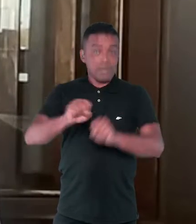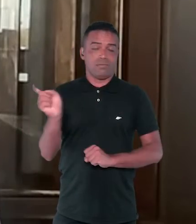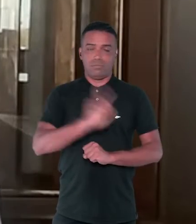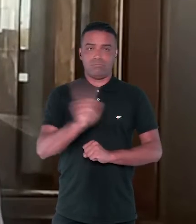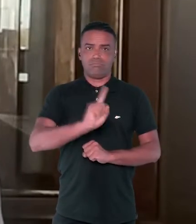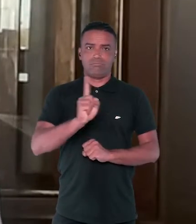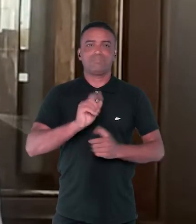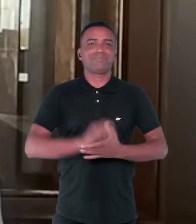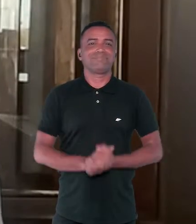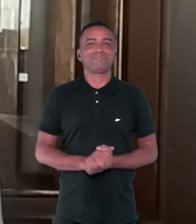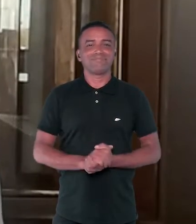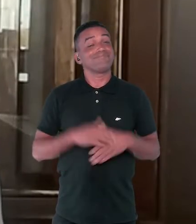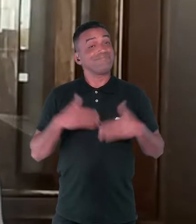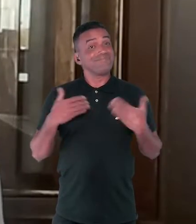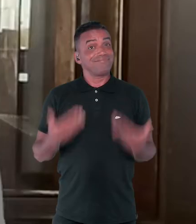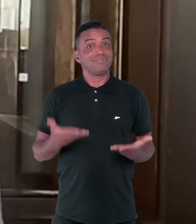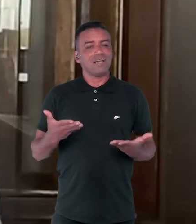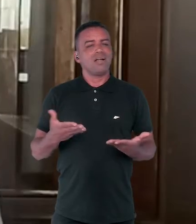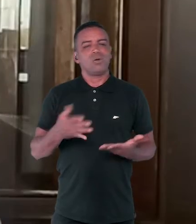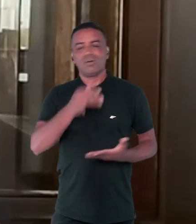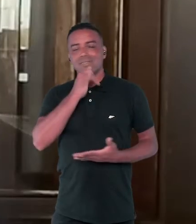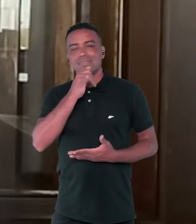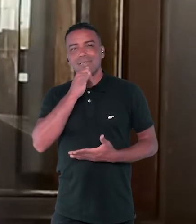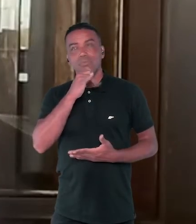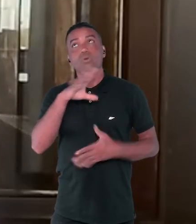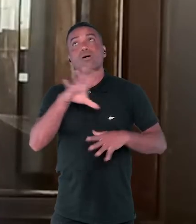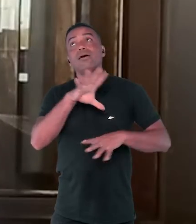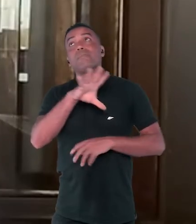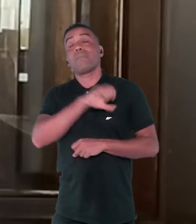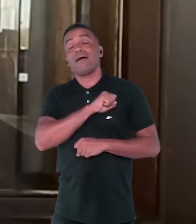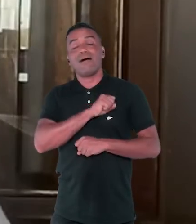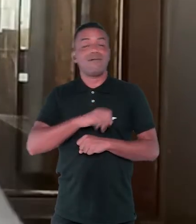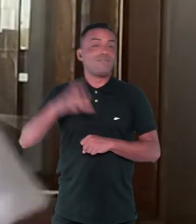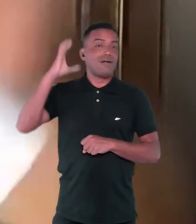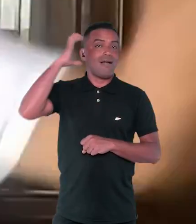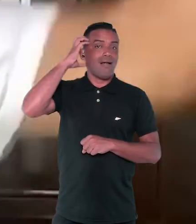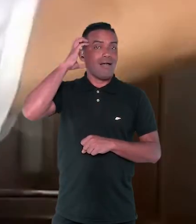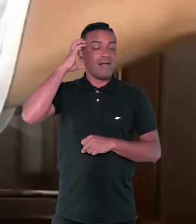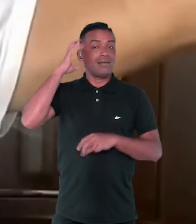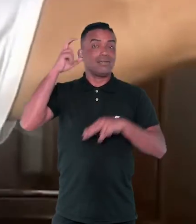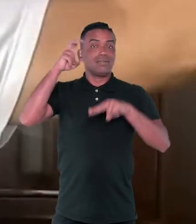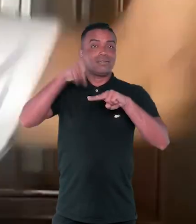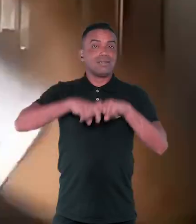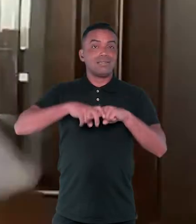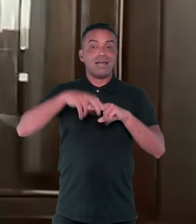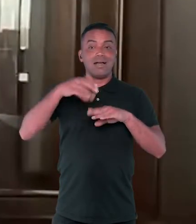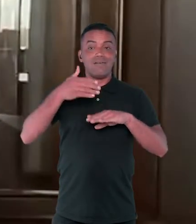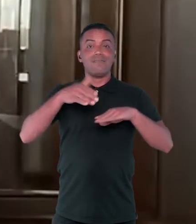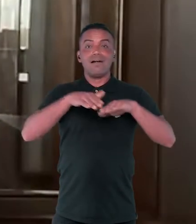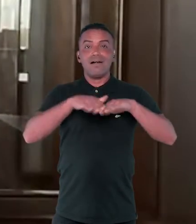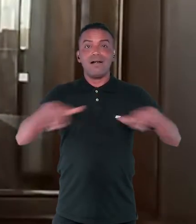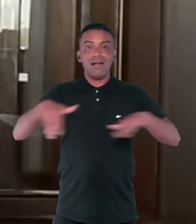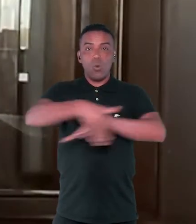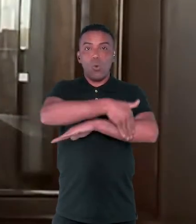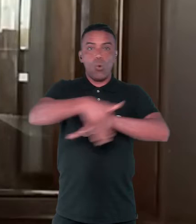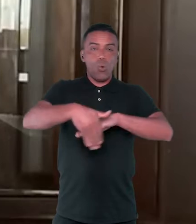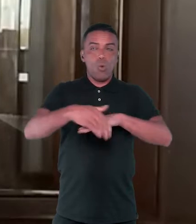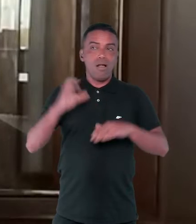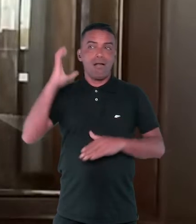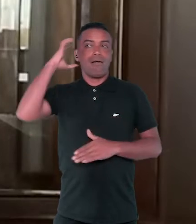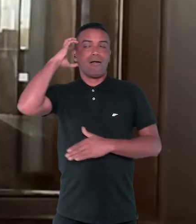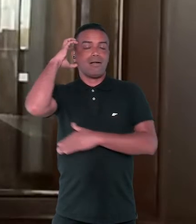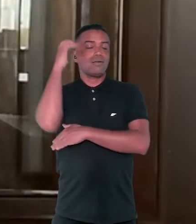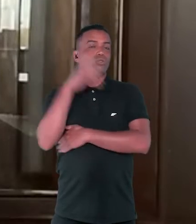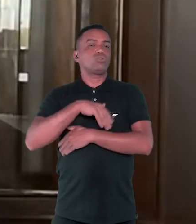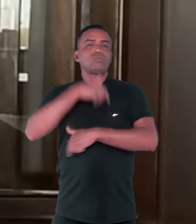Então, aí eu, enquanto eu amava o rádio, todo dia de noite eu sentava no passeio da minha casa, aquele rádio no ouvido. Eu